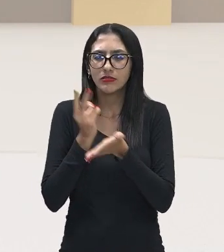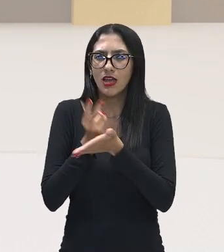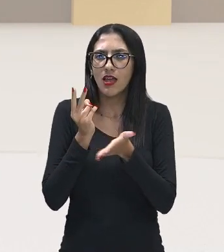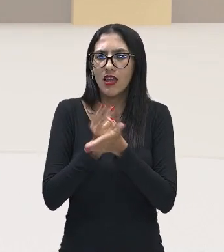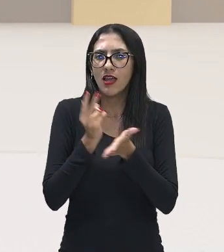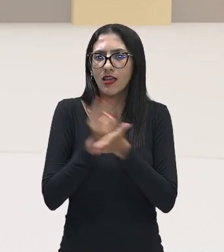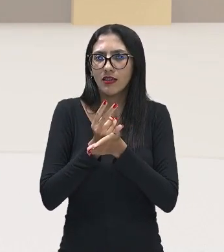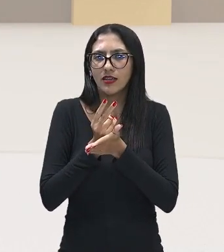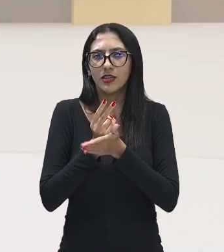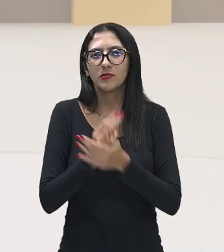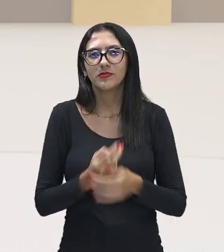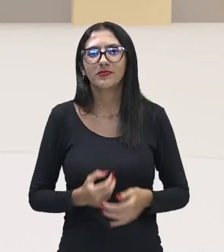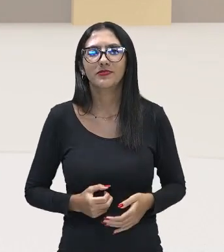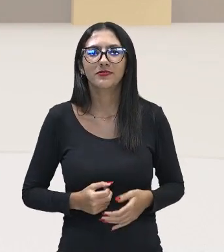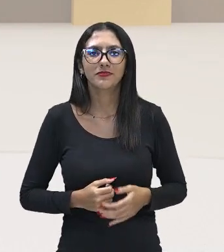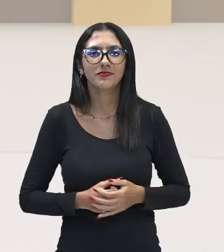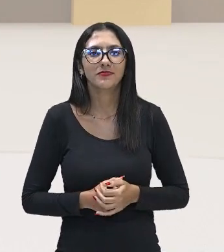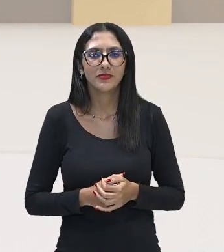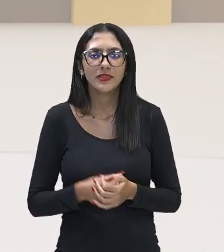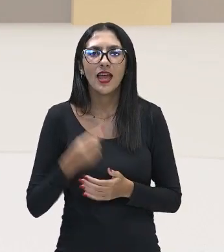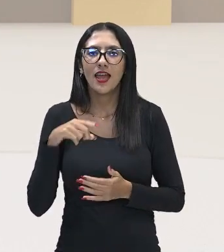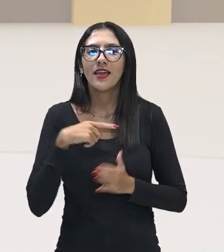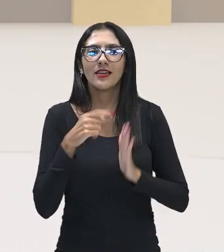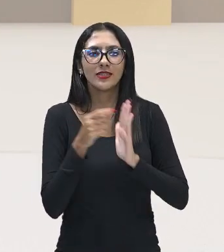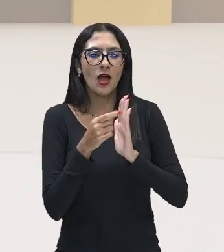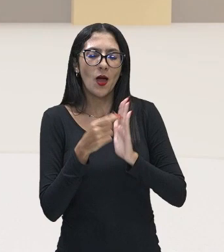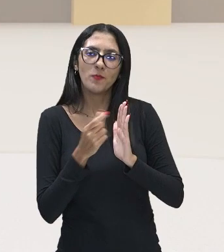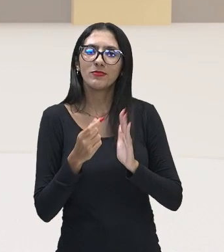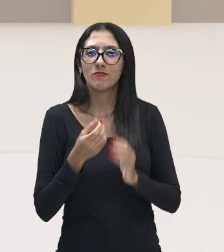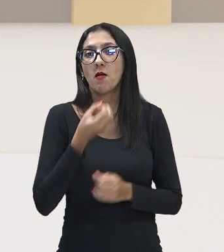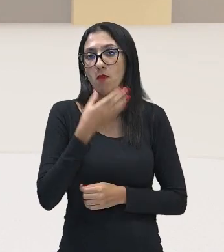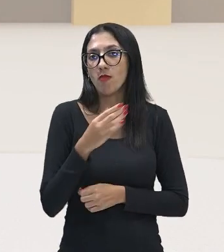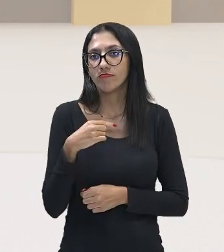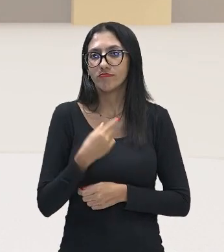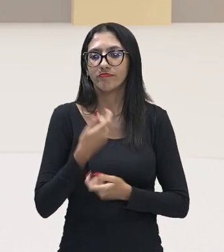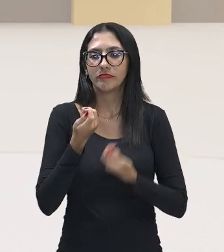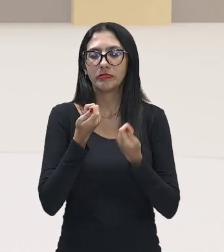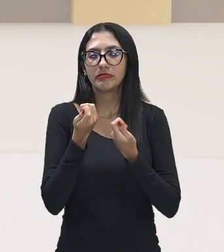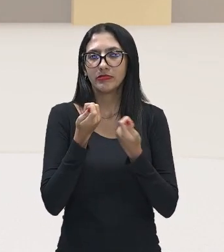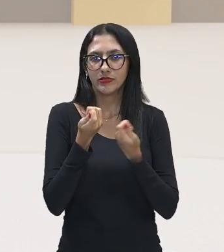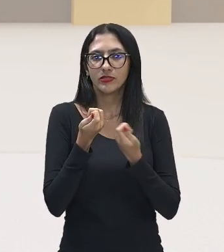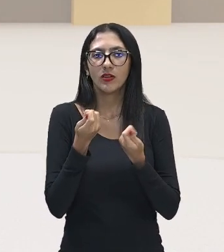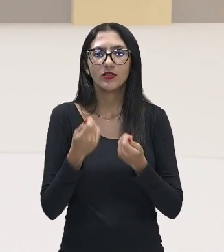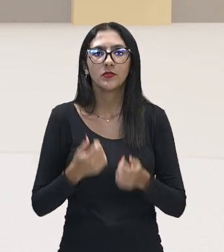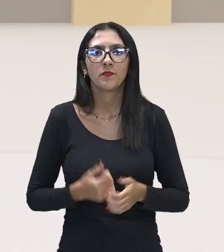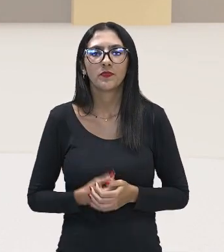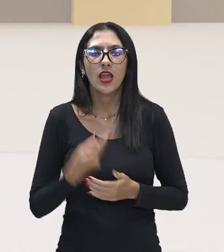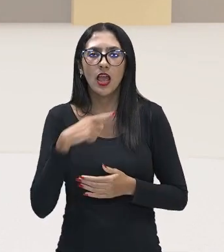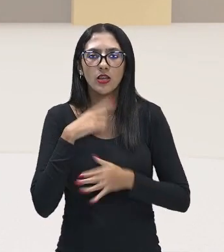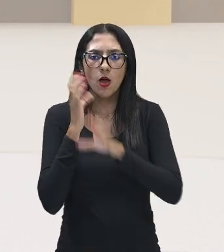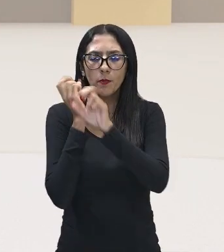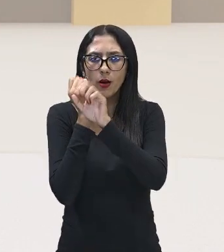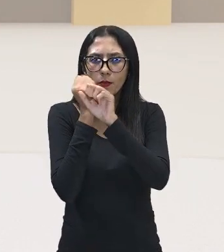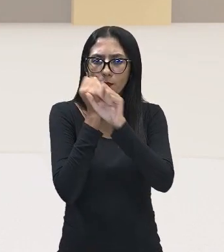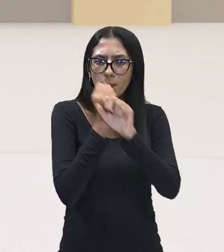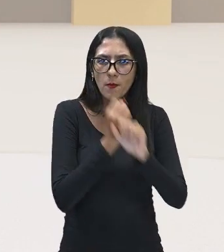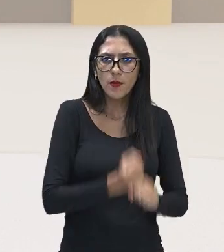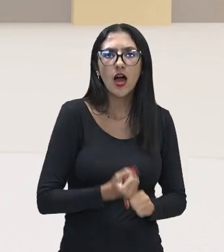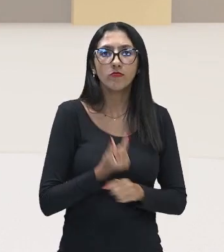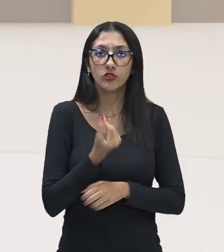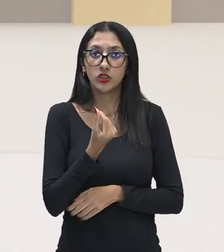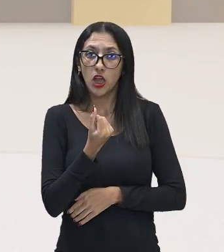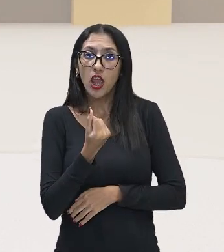você, esses aplicativos ajudam você a se controlar, né? Eles contabilizam ali quanto você